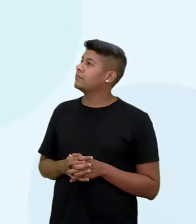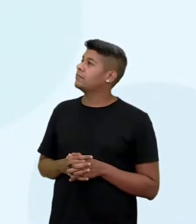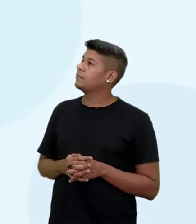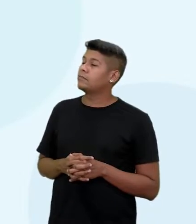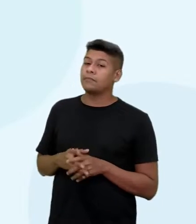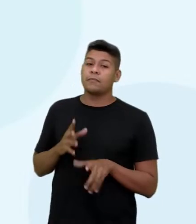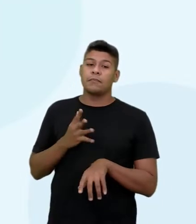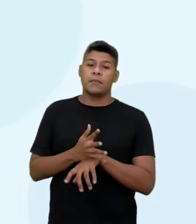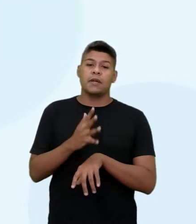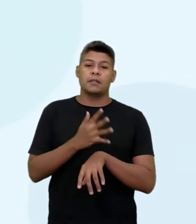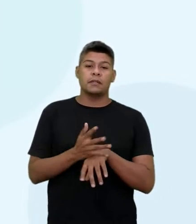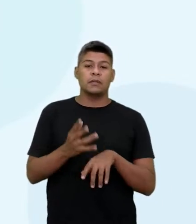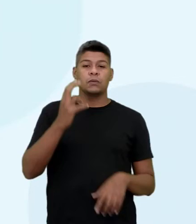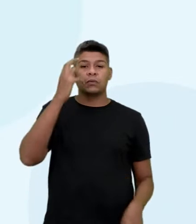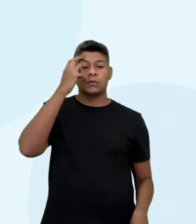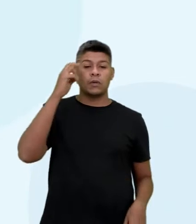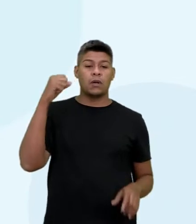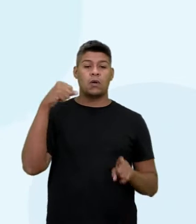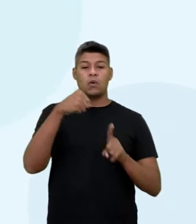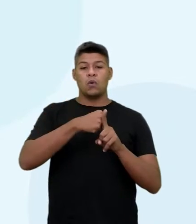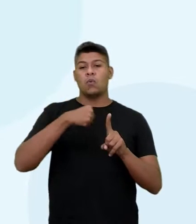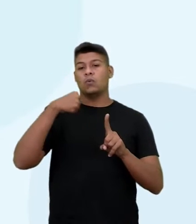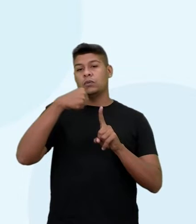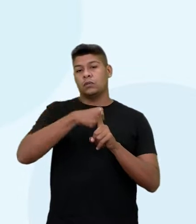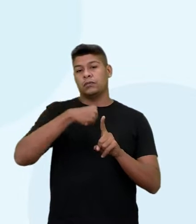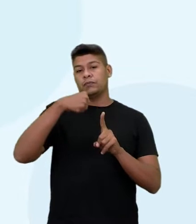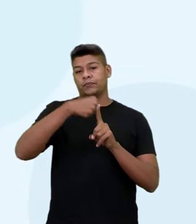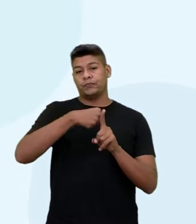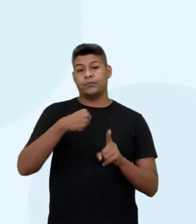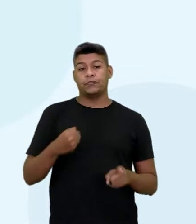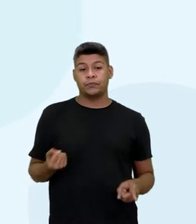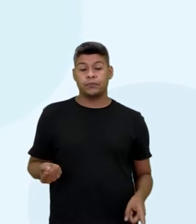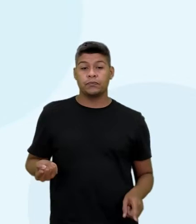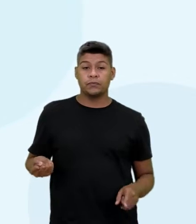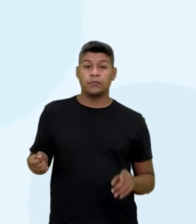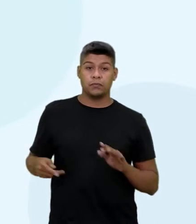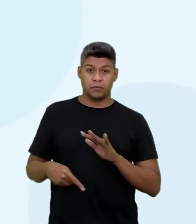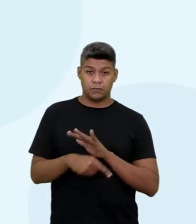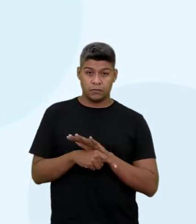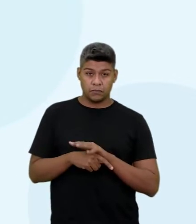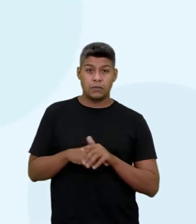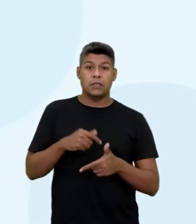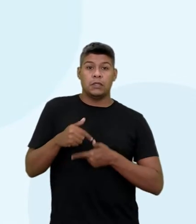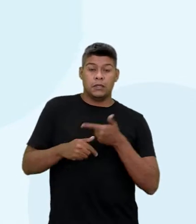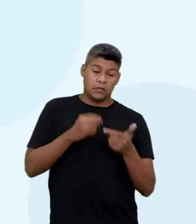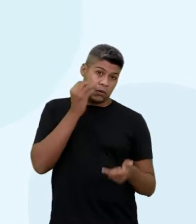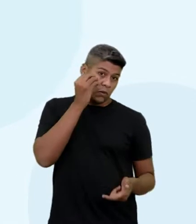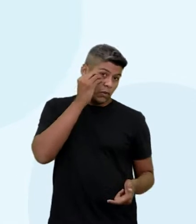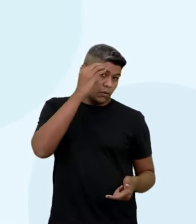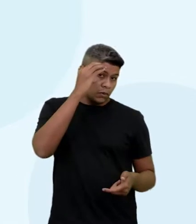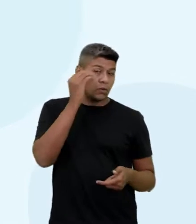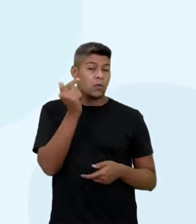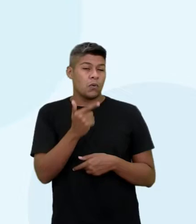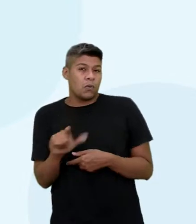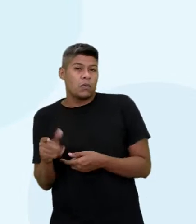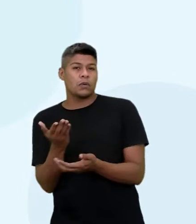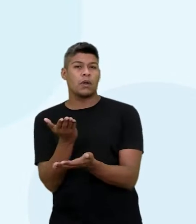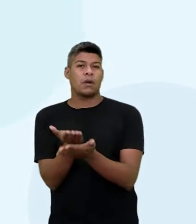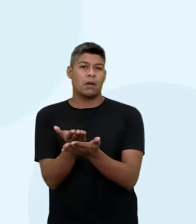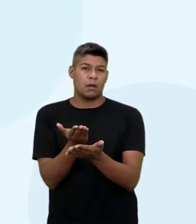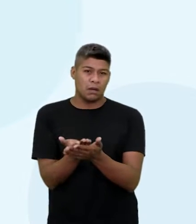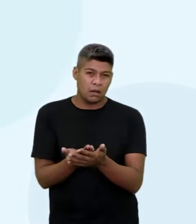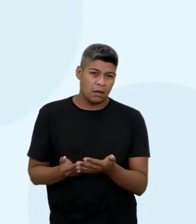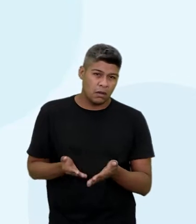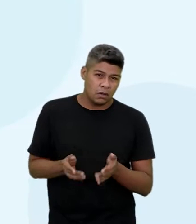Práticas culturais e lutas. A fim de integrar o trabalho realizado neste componente com o conhecimento proporcionado em outras aulas do